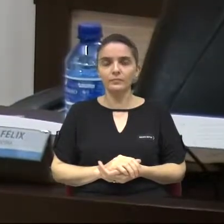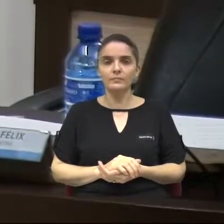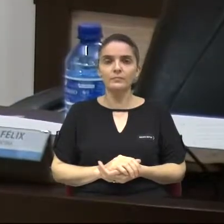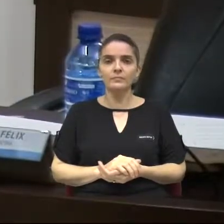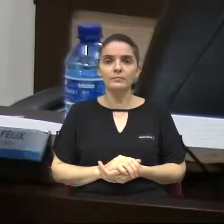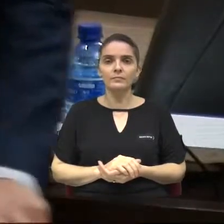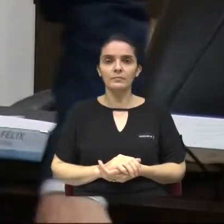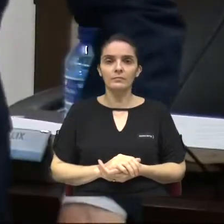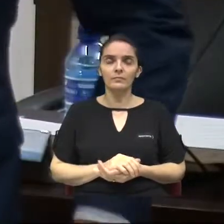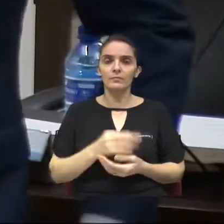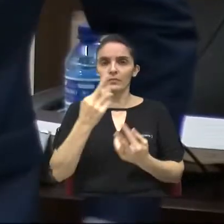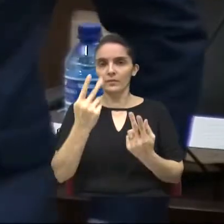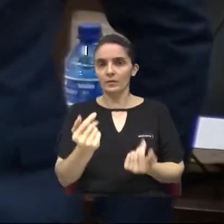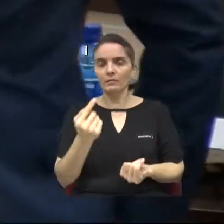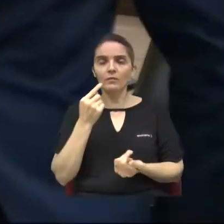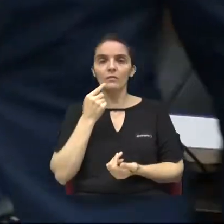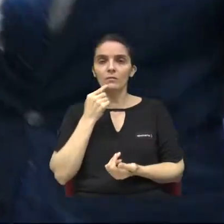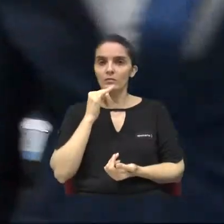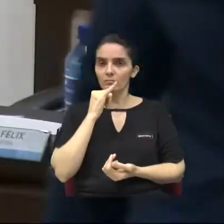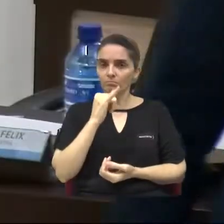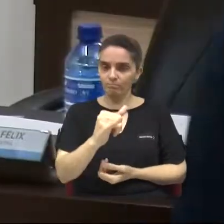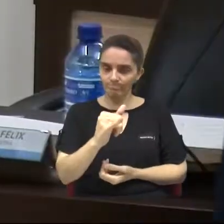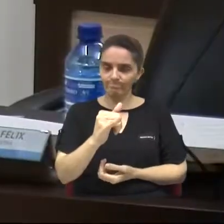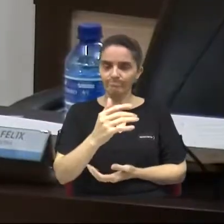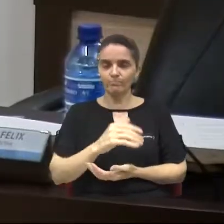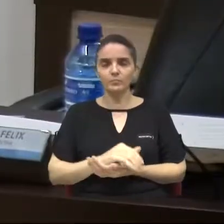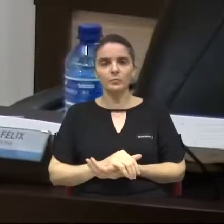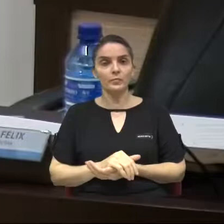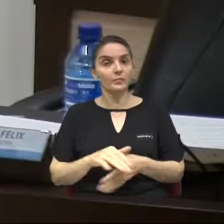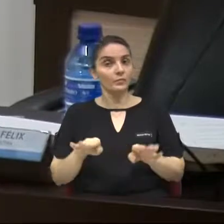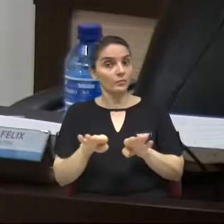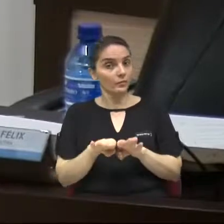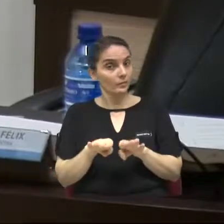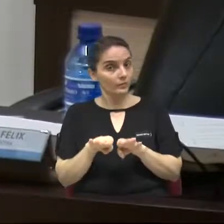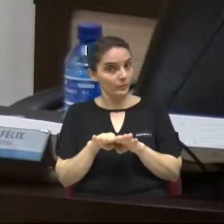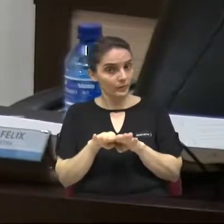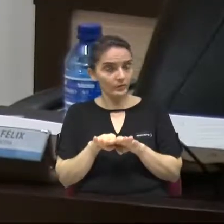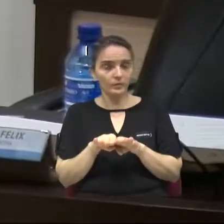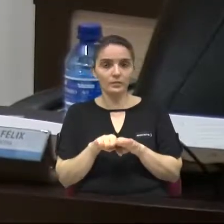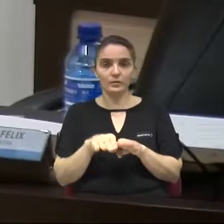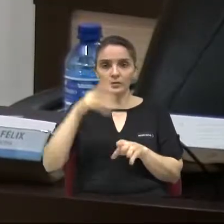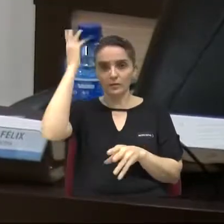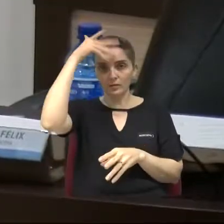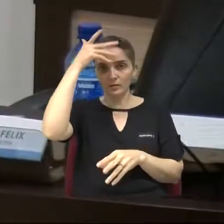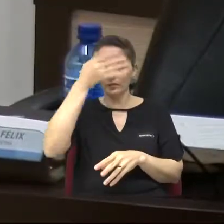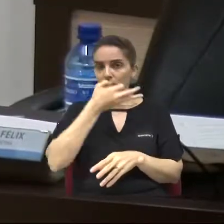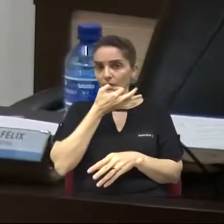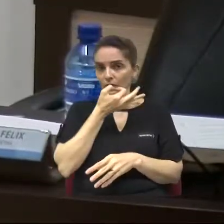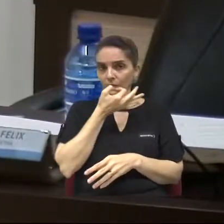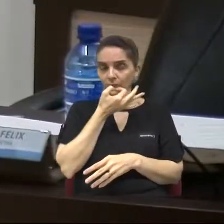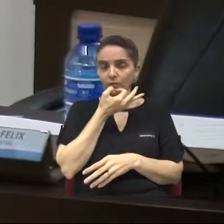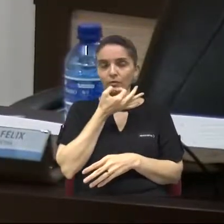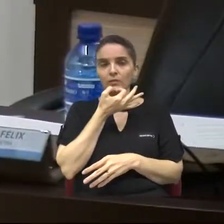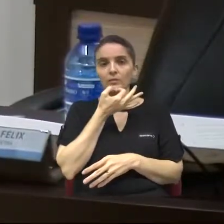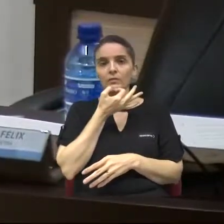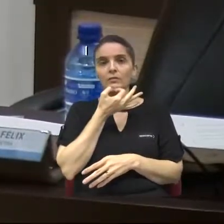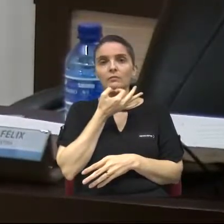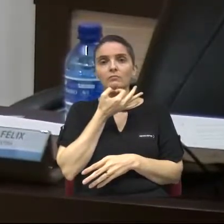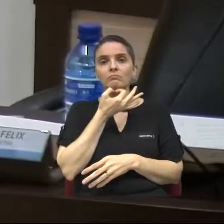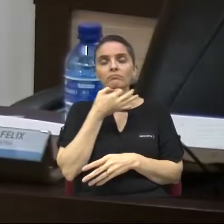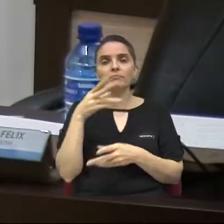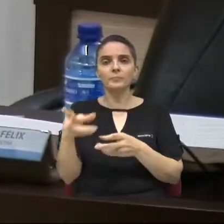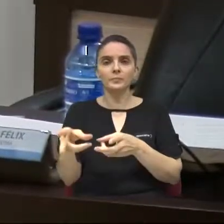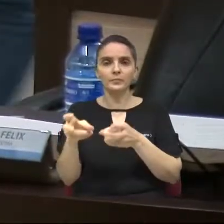na denúncia levada pelo vereador. E muito bem colocada a questão da